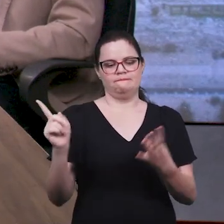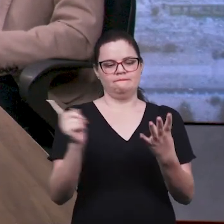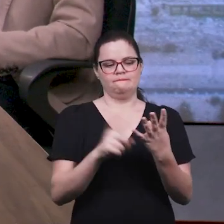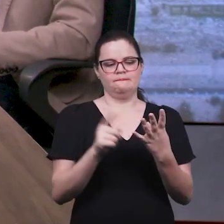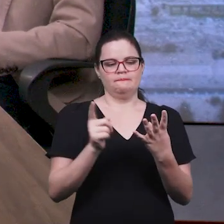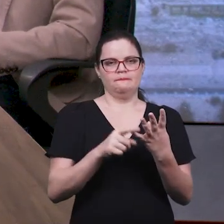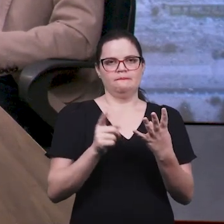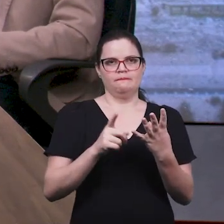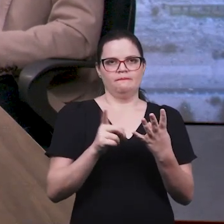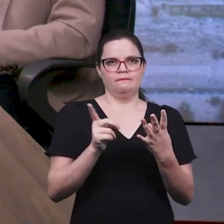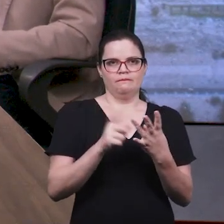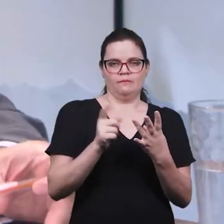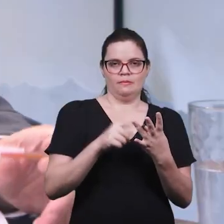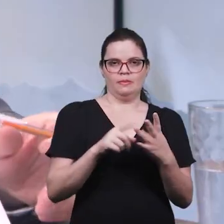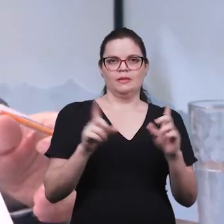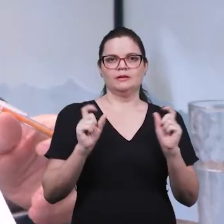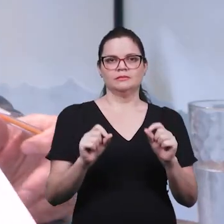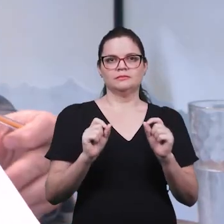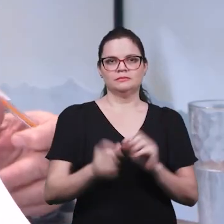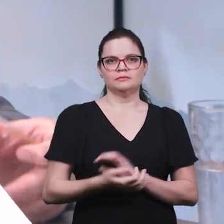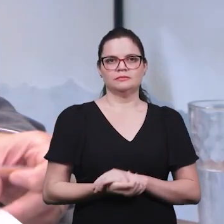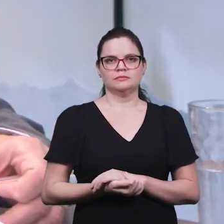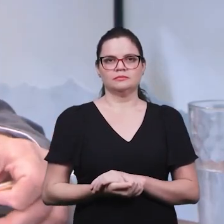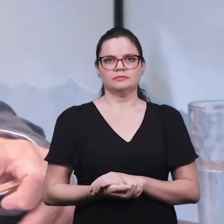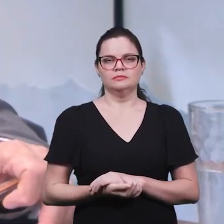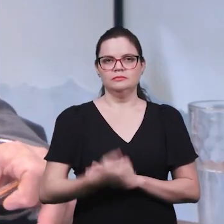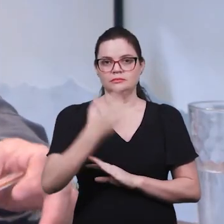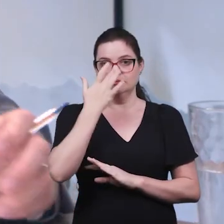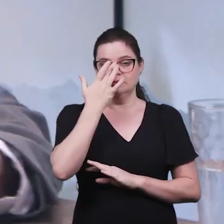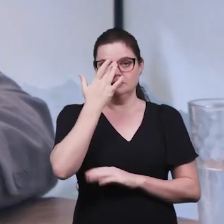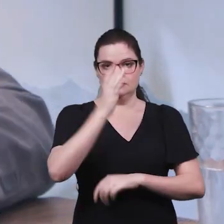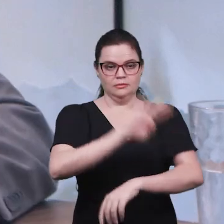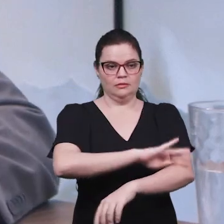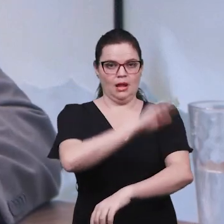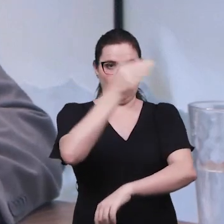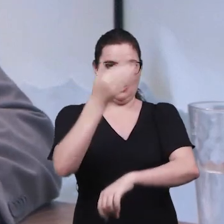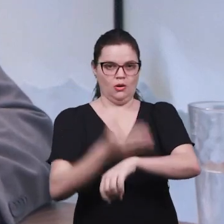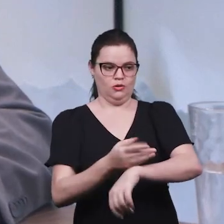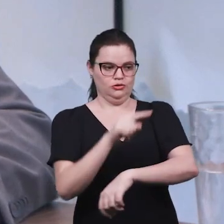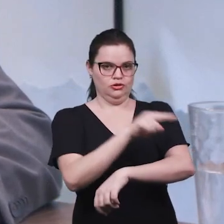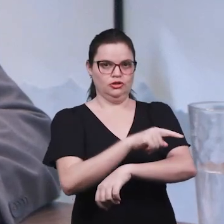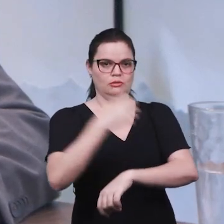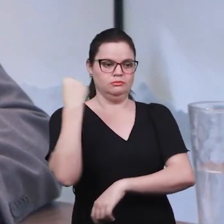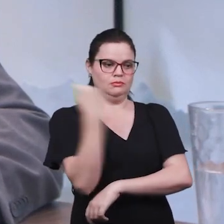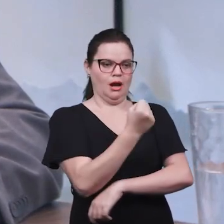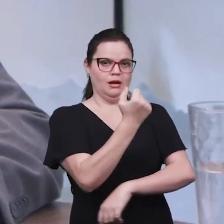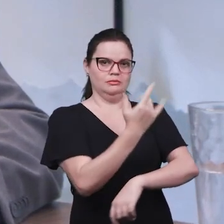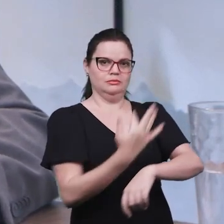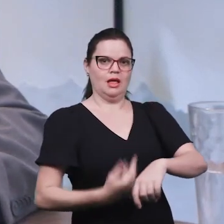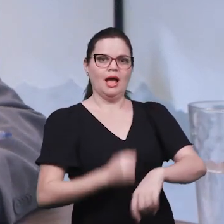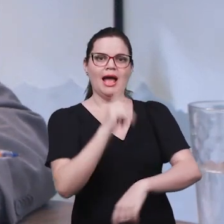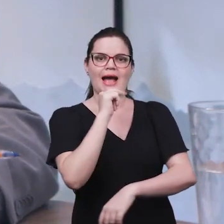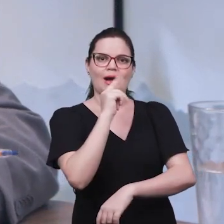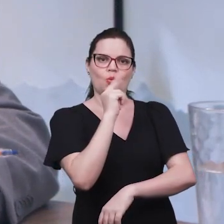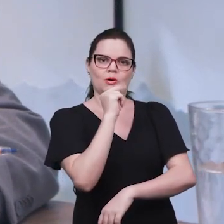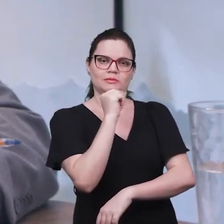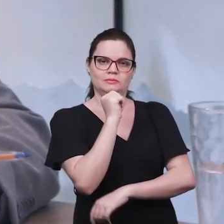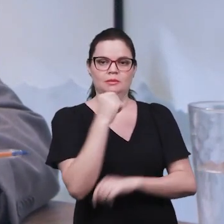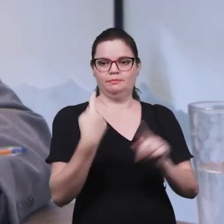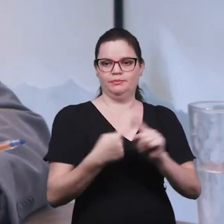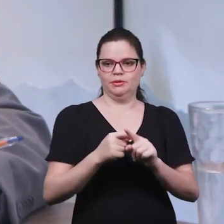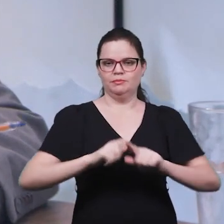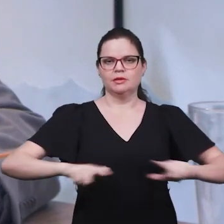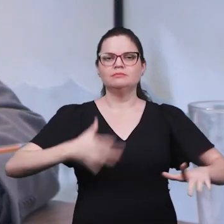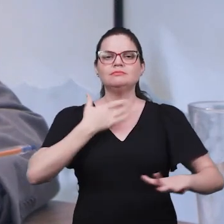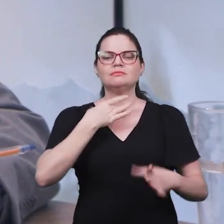nós separamos aqui é a rocha que brotou água. O povo estava sem